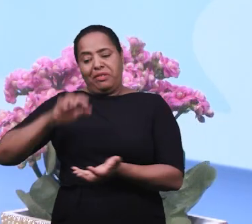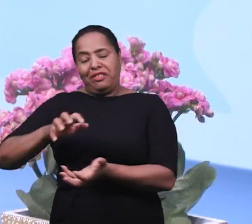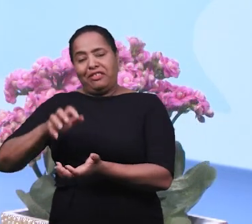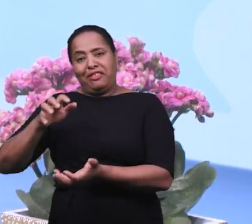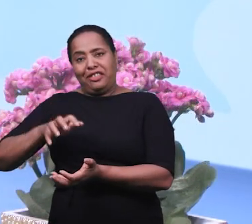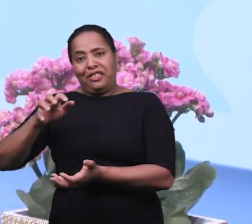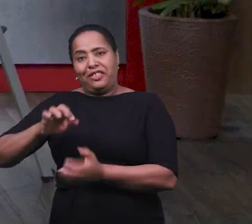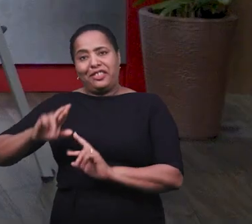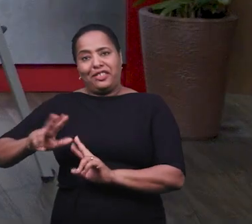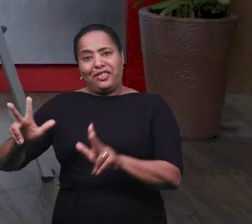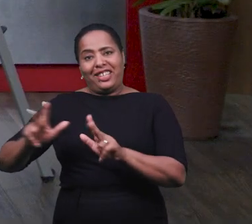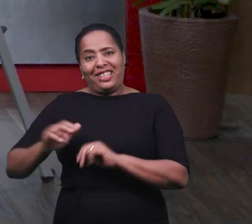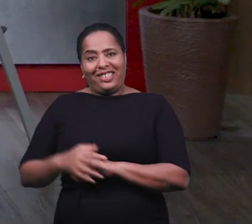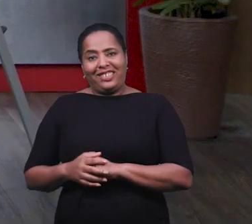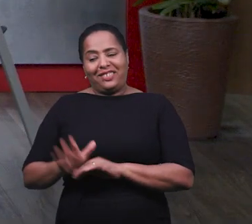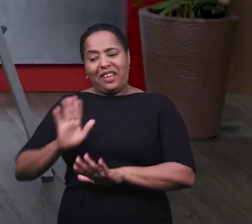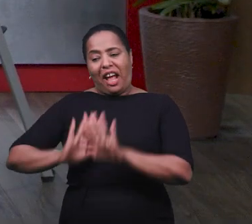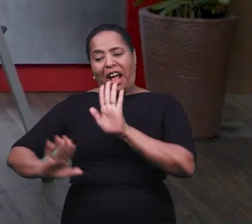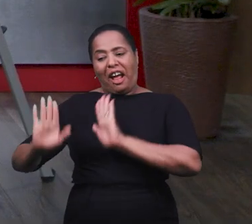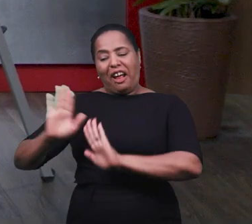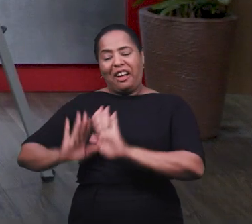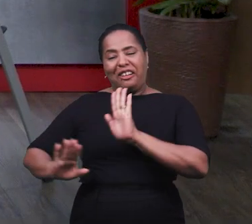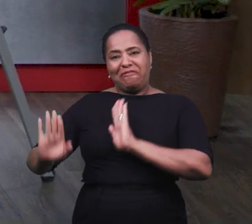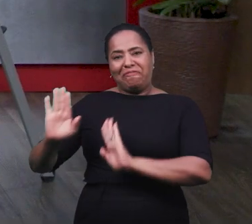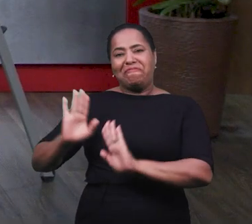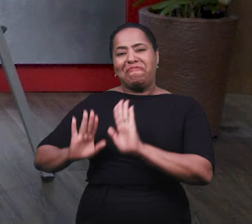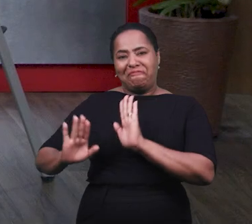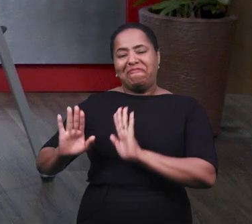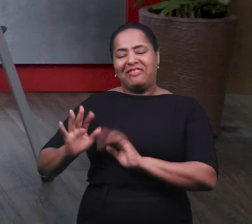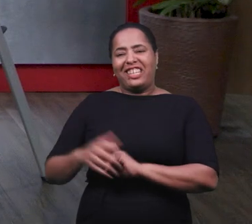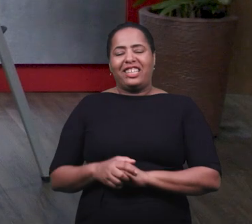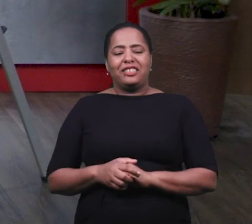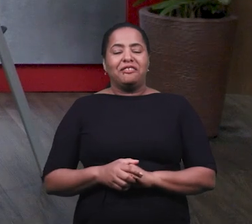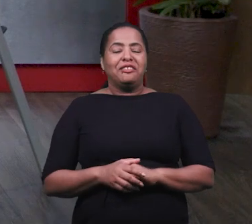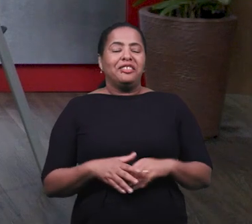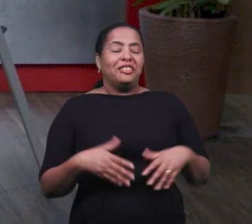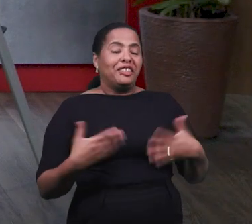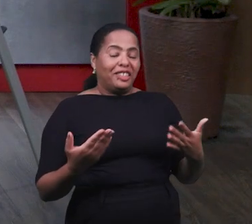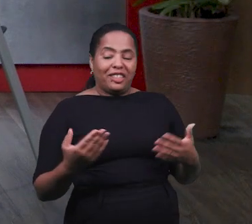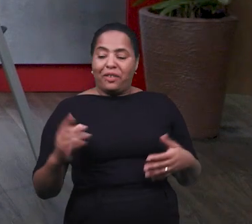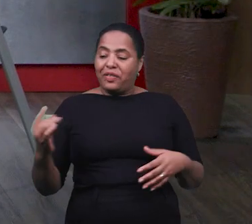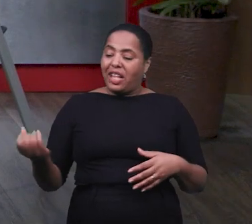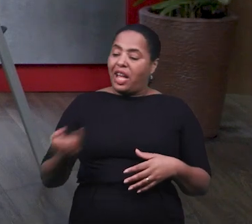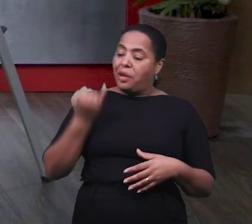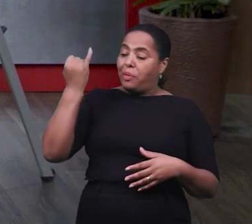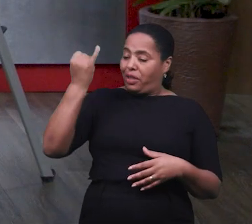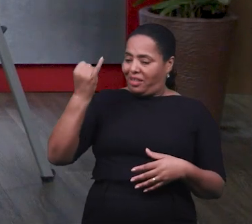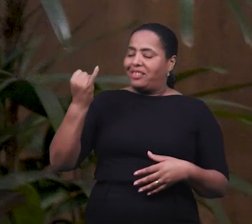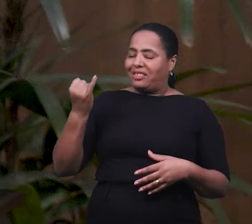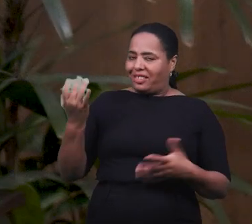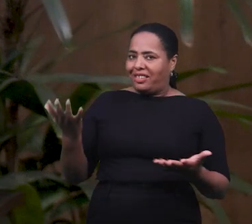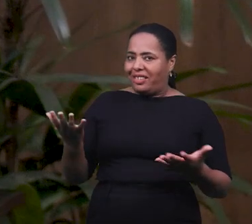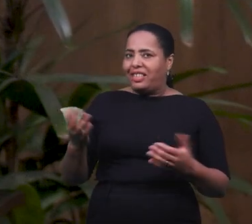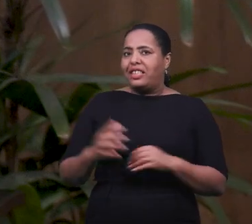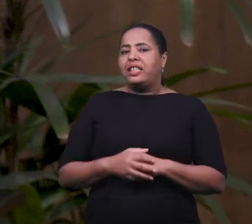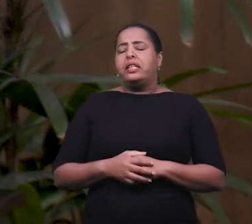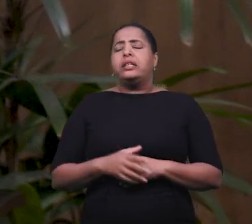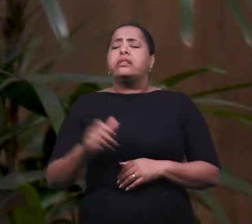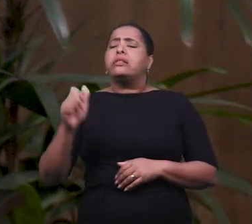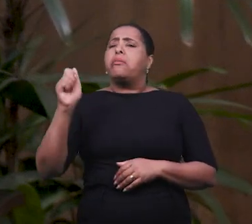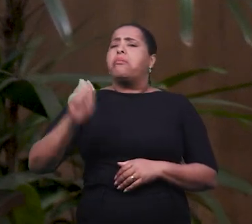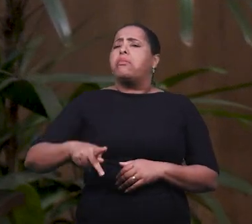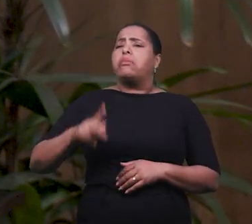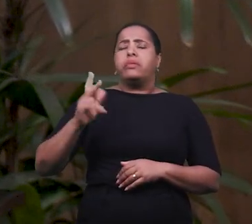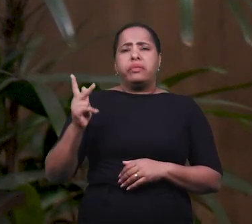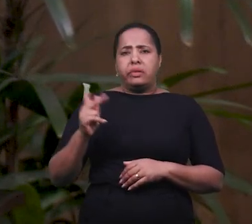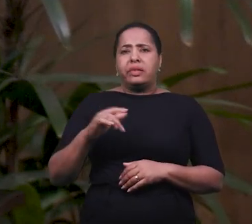A pessoa idosa já é mais cauteloso, né? Então, doutora, é importante ter esse equilíbrio. Sobre as questões de